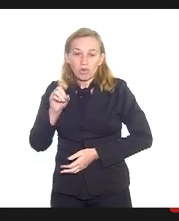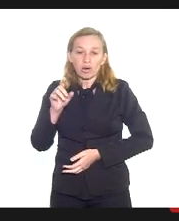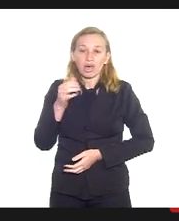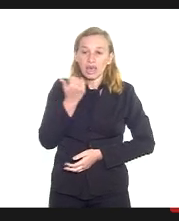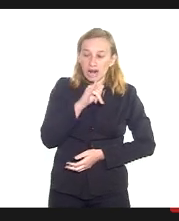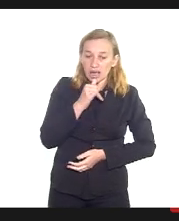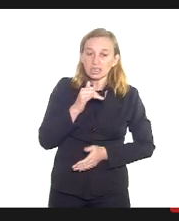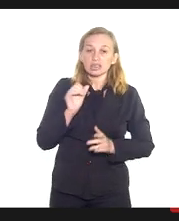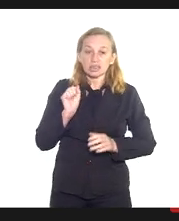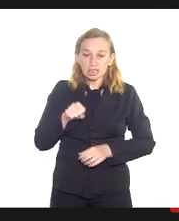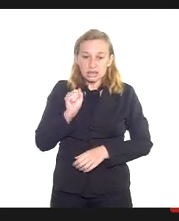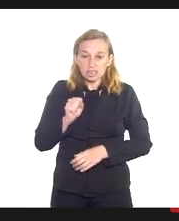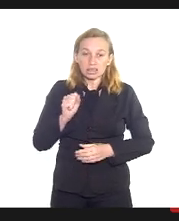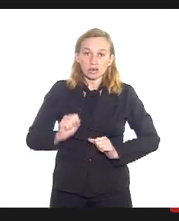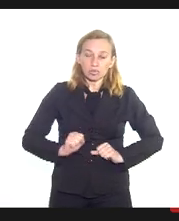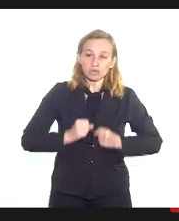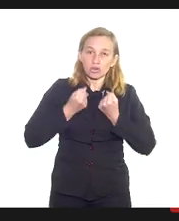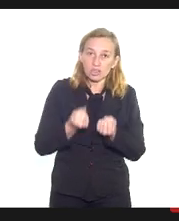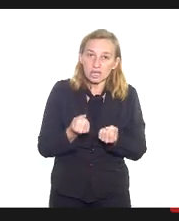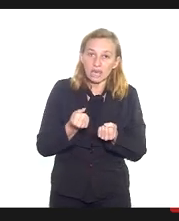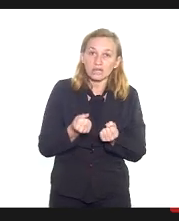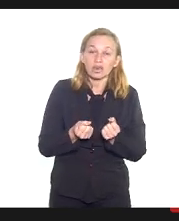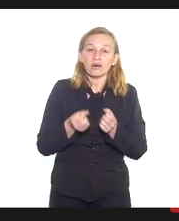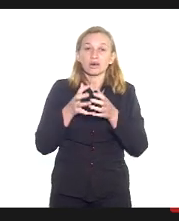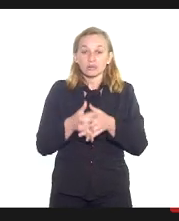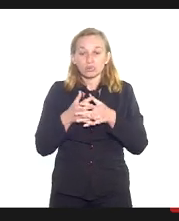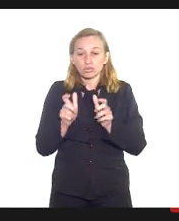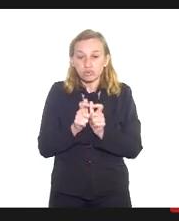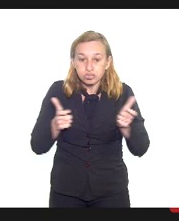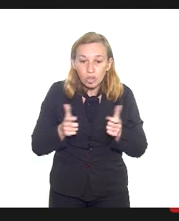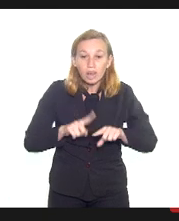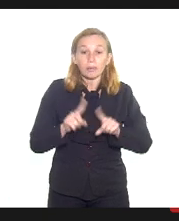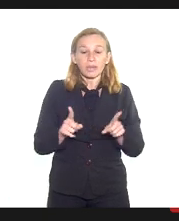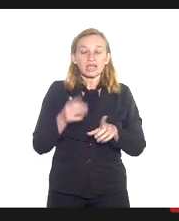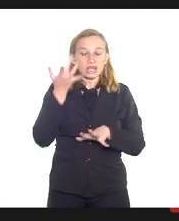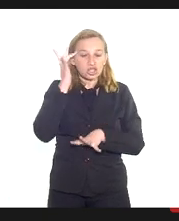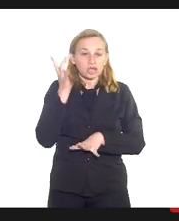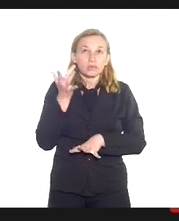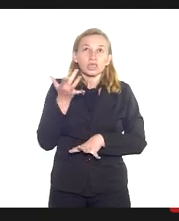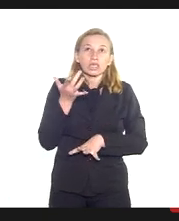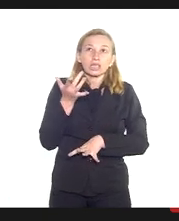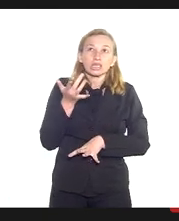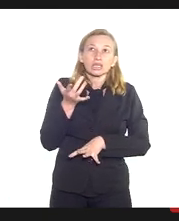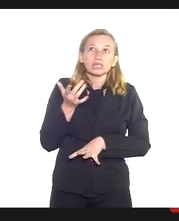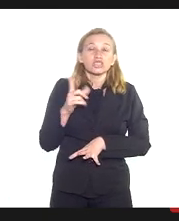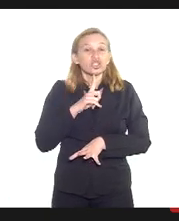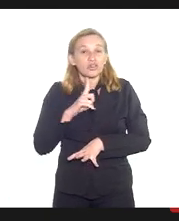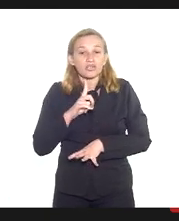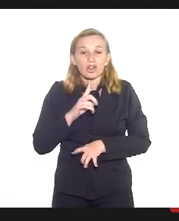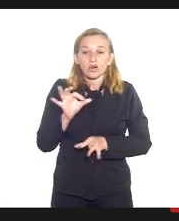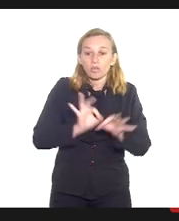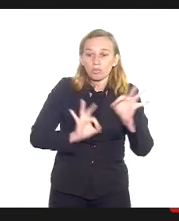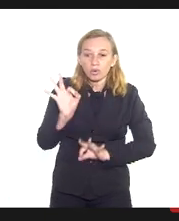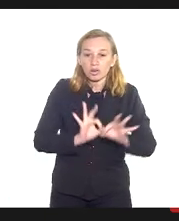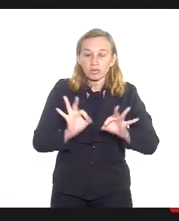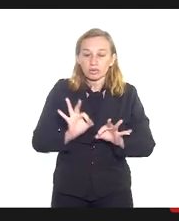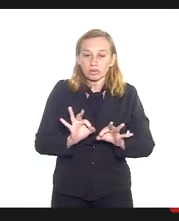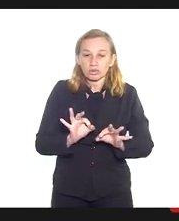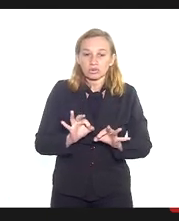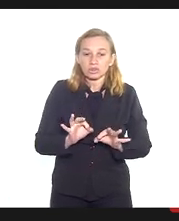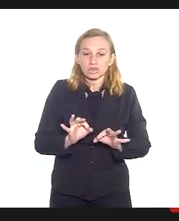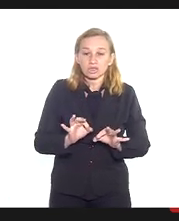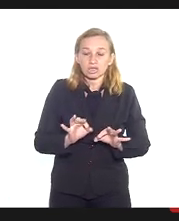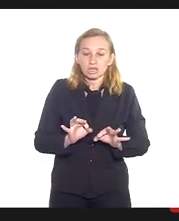debruçado bastante, ela é uma questão muito complexa, mas a gente acha que, assim, se a gente tiver um plano de infraestrutura,